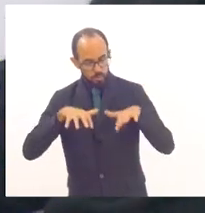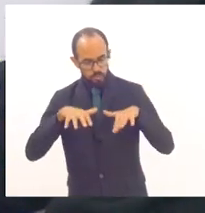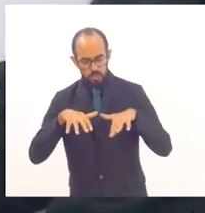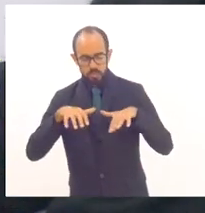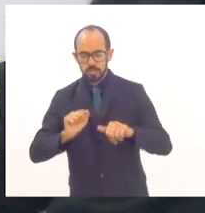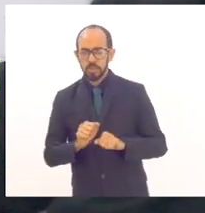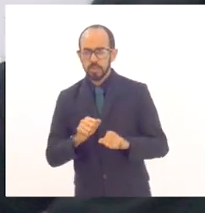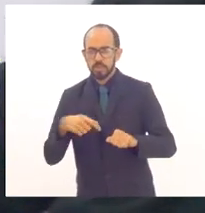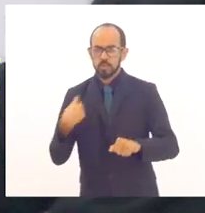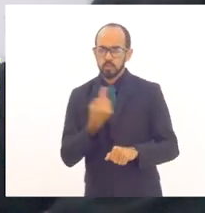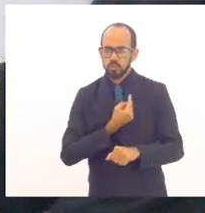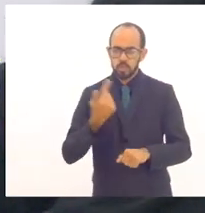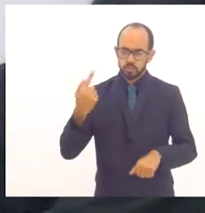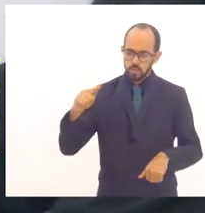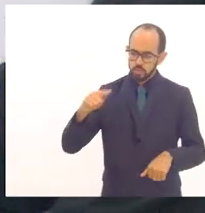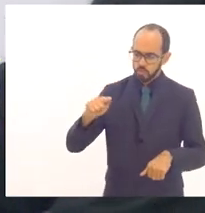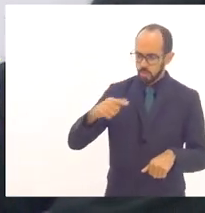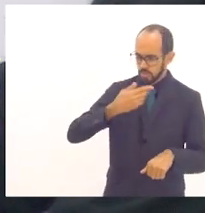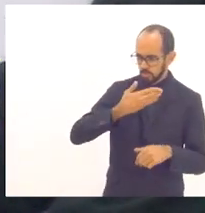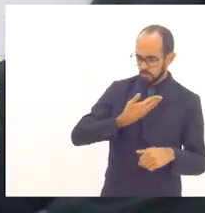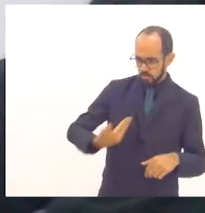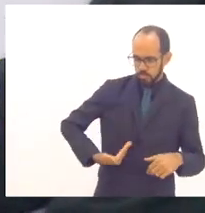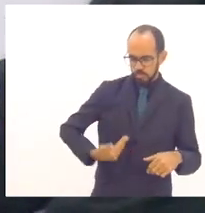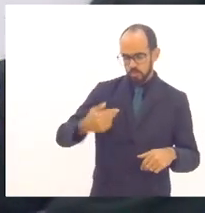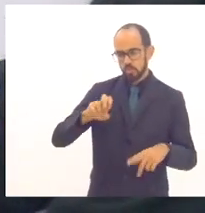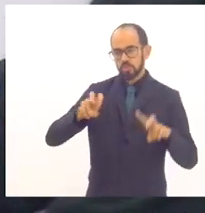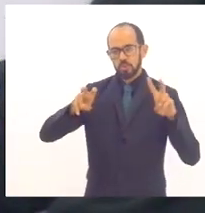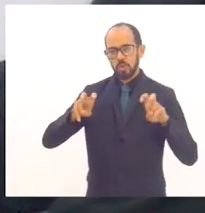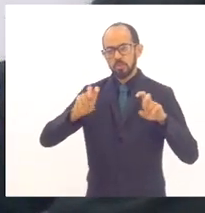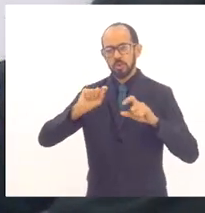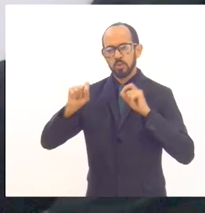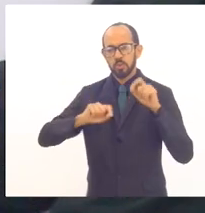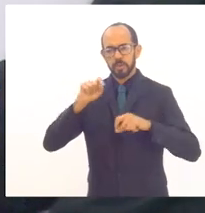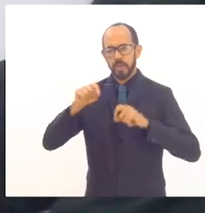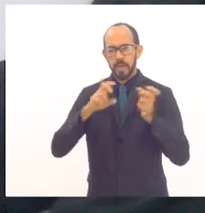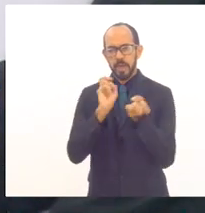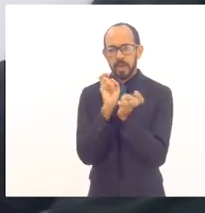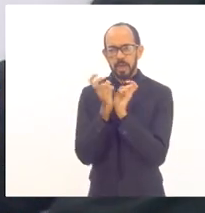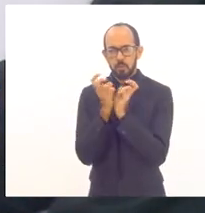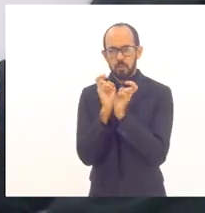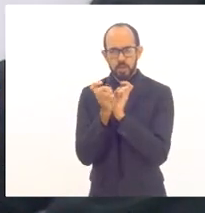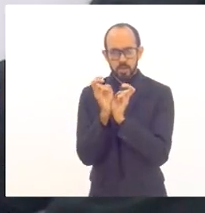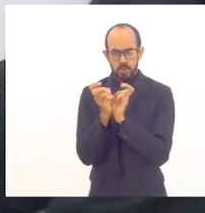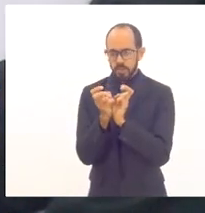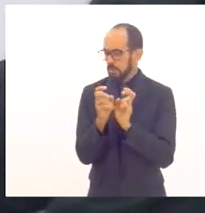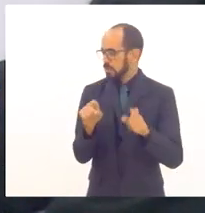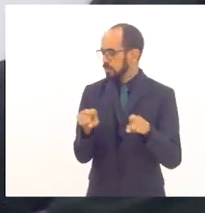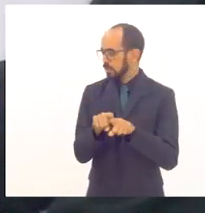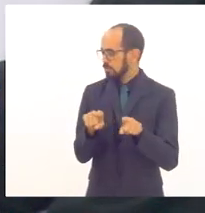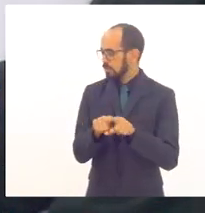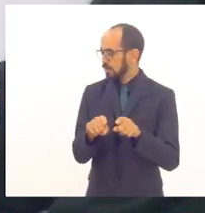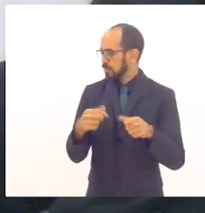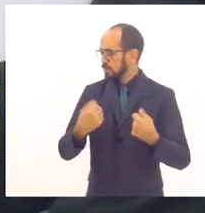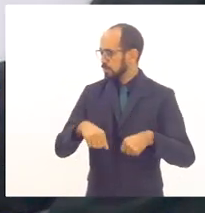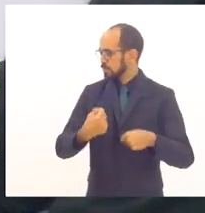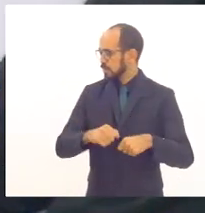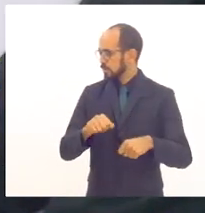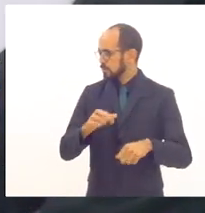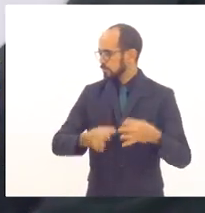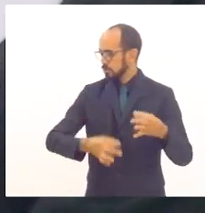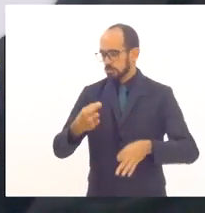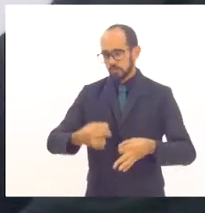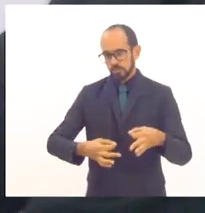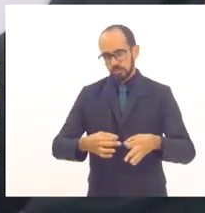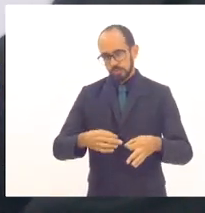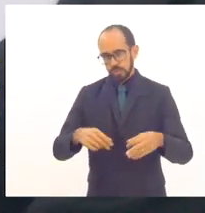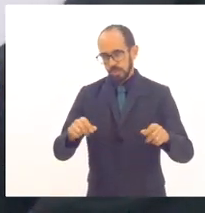dos nossos gestores públicos diante da capoeira, enquanto dever de justiça. Não